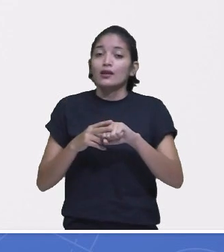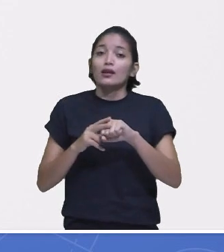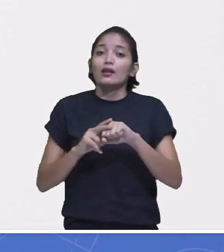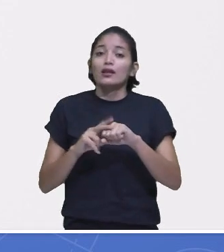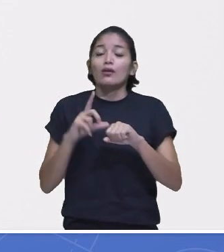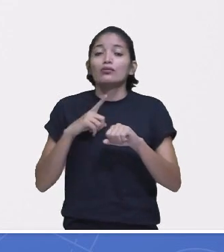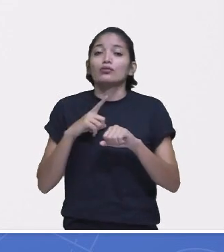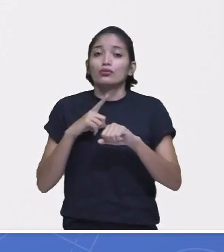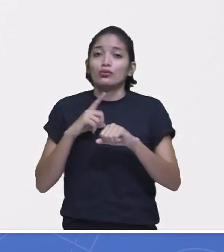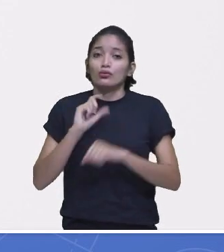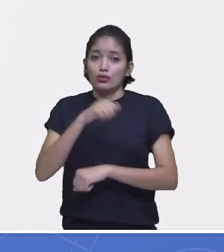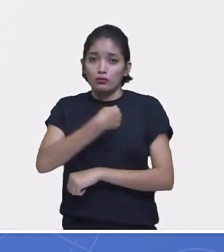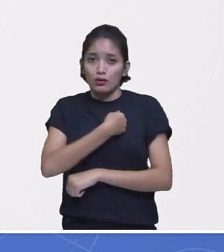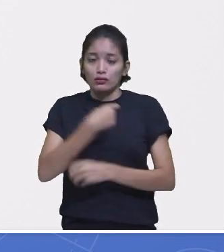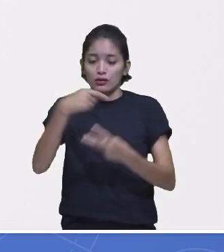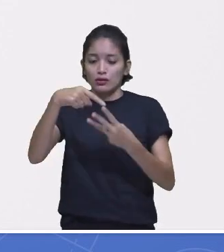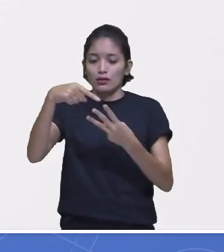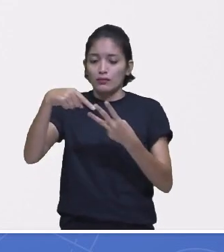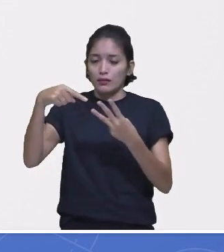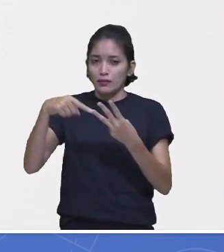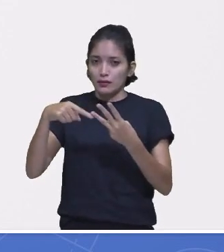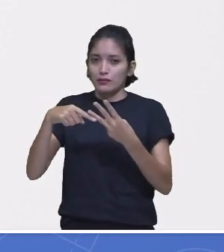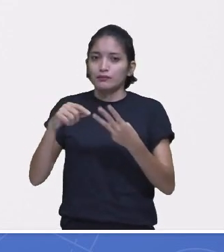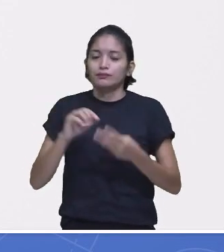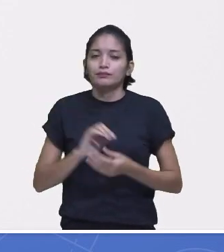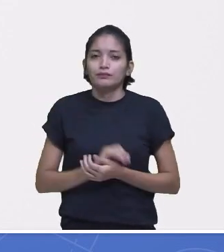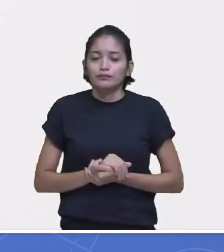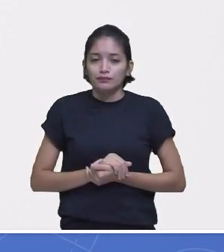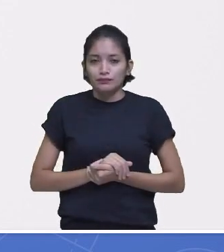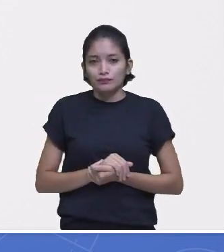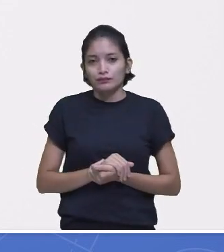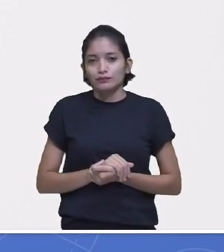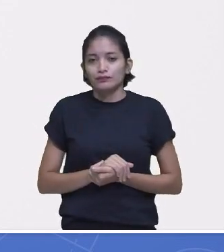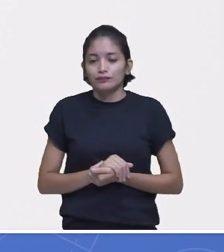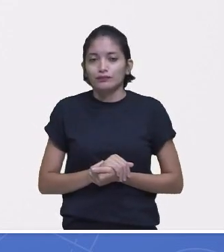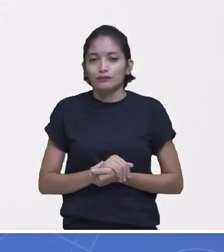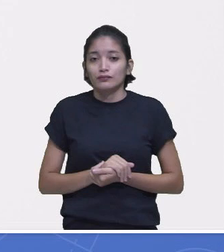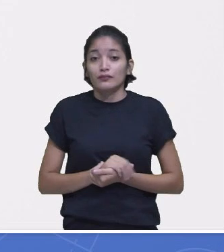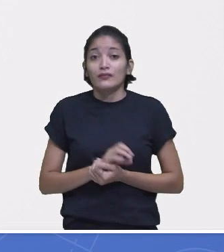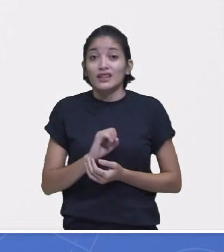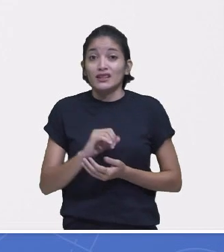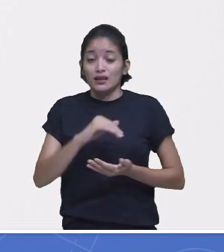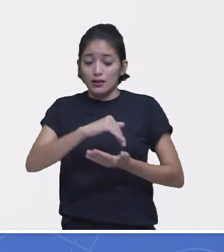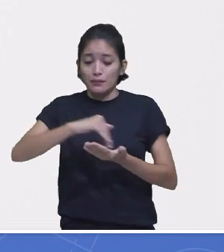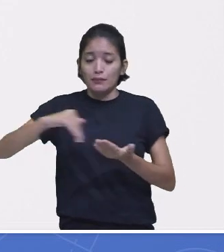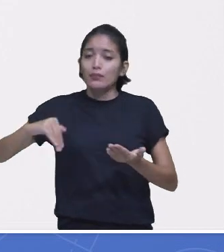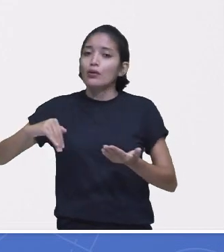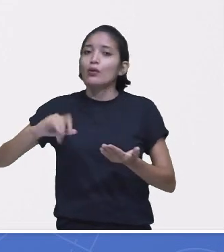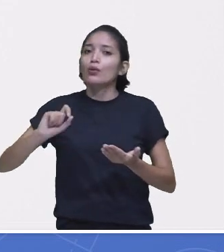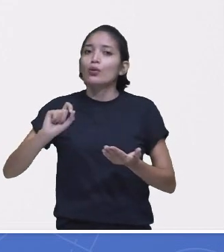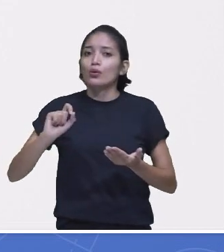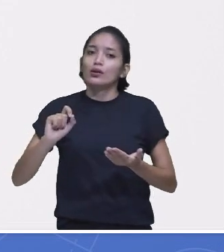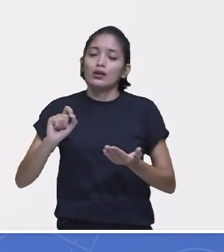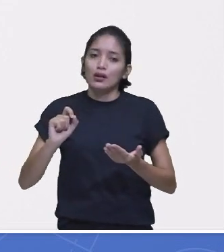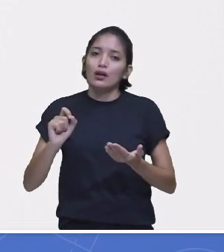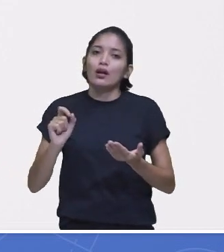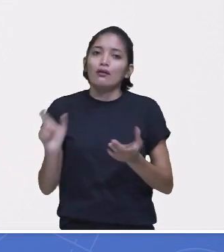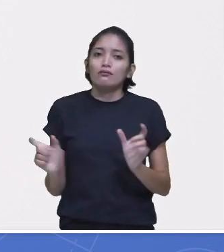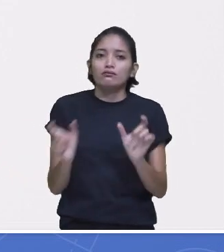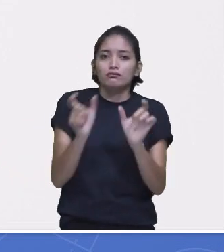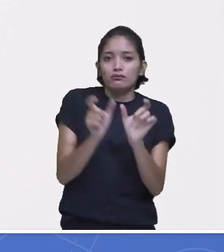3 terminações verbais, AR, ER e R. Se tiramos fora, o que sobra é a raiz